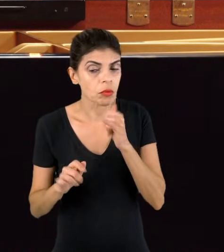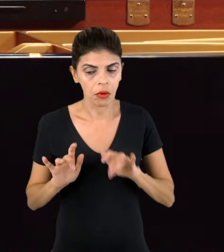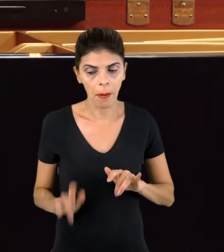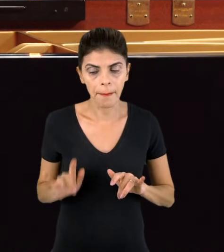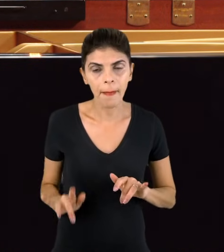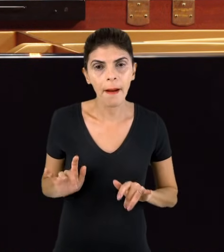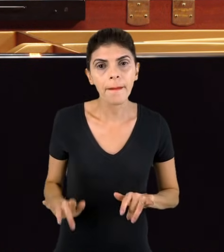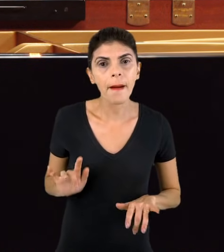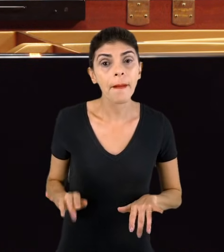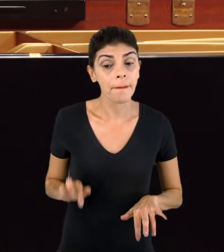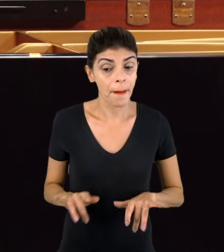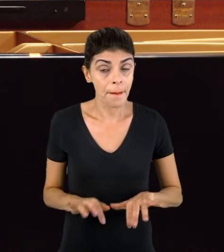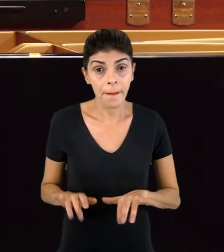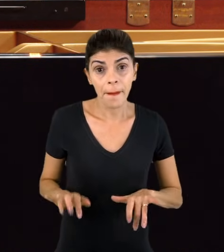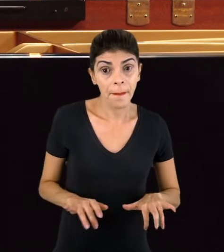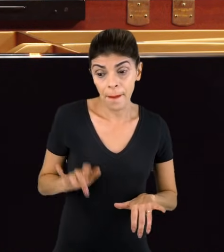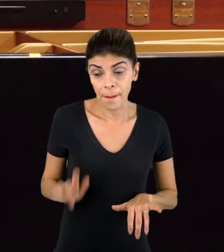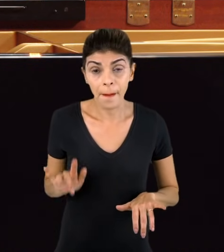pode ser essa.